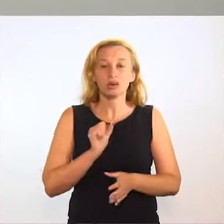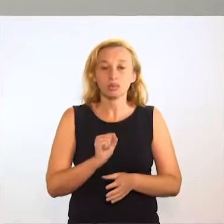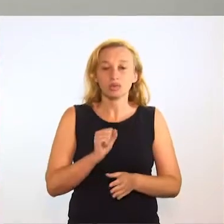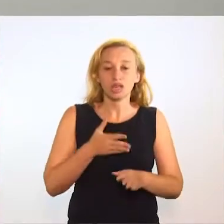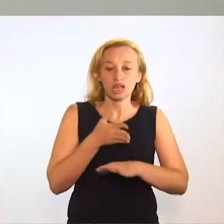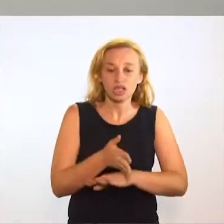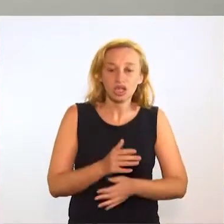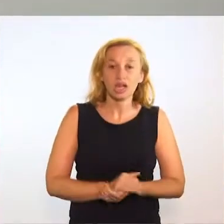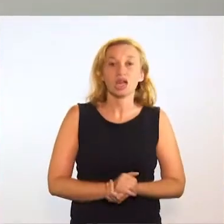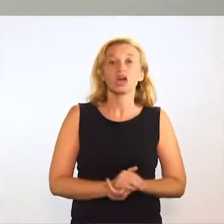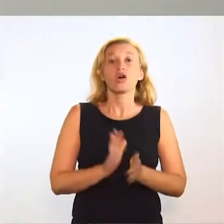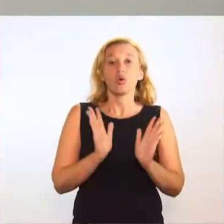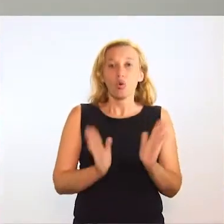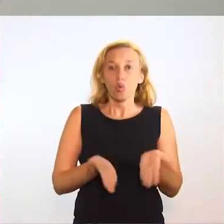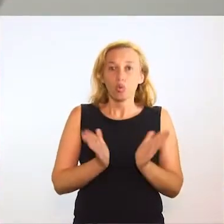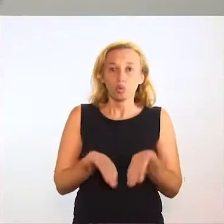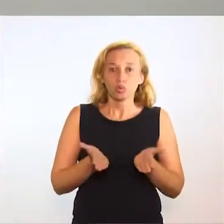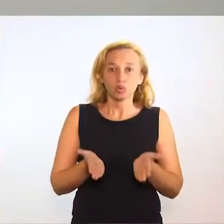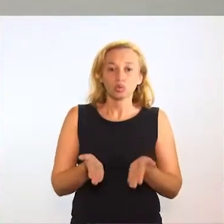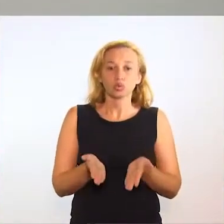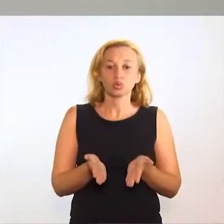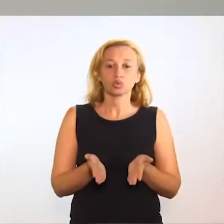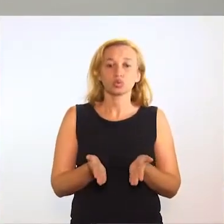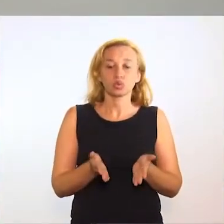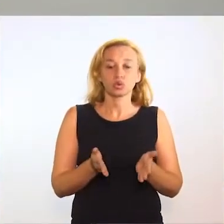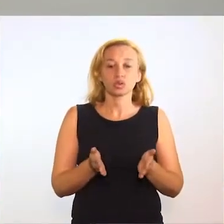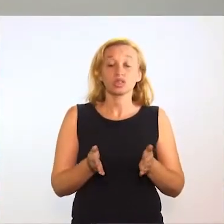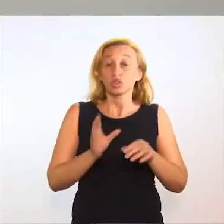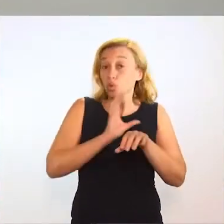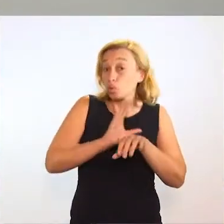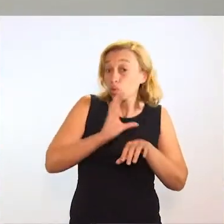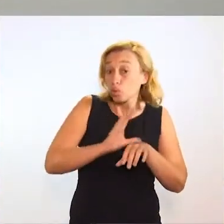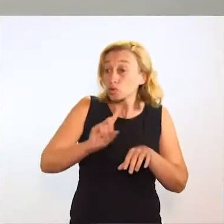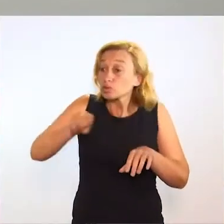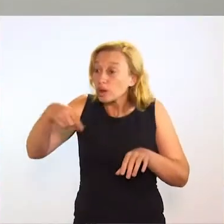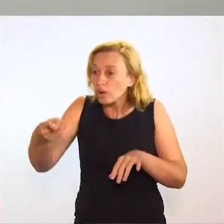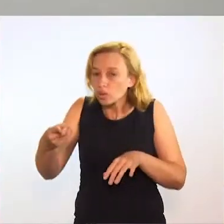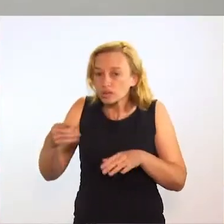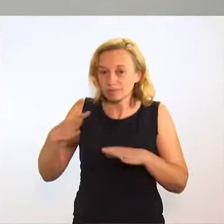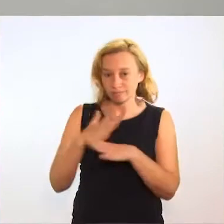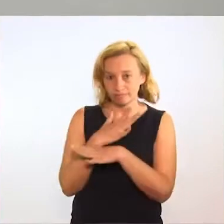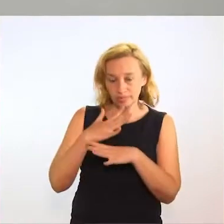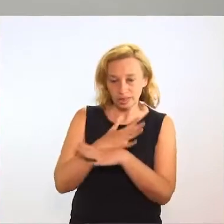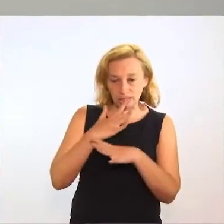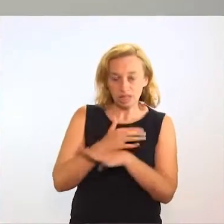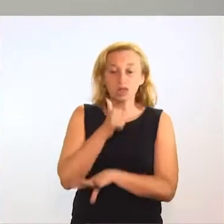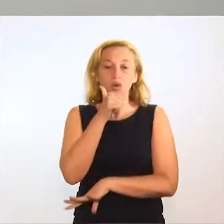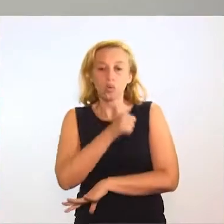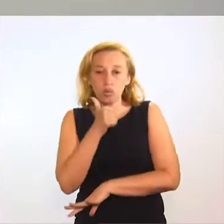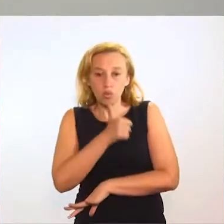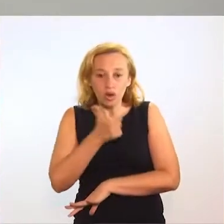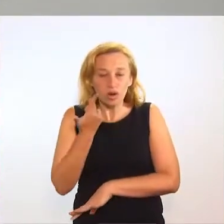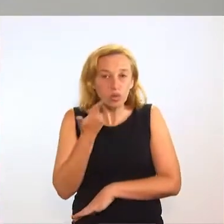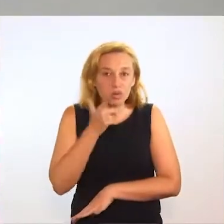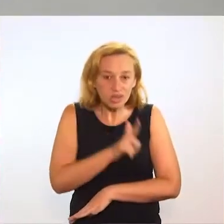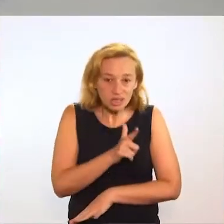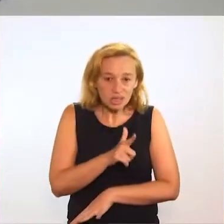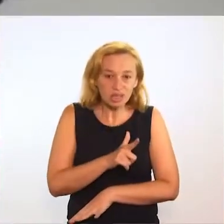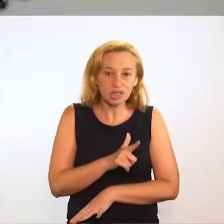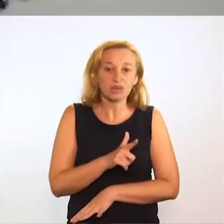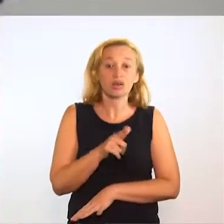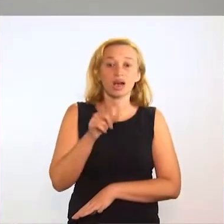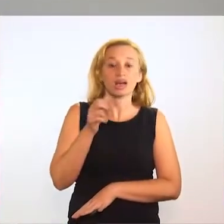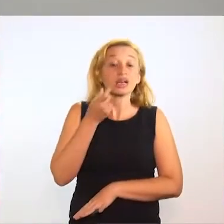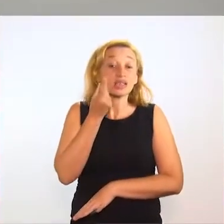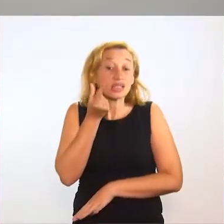a gente pudesse chegar onde a gente queria. Acabou que hoje a gente está até fazendo cursos para outras cidades, com mulheres que a gente